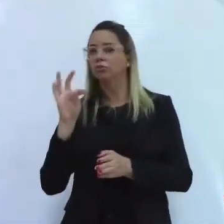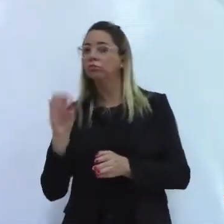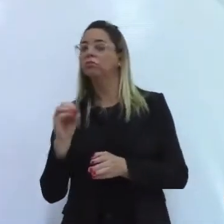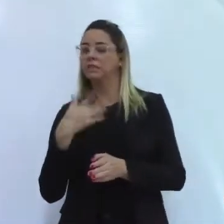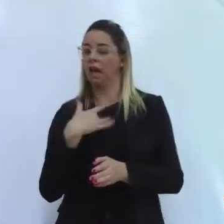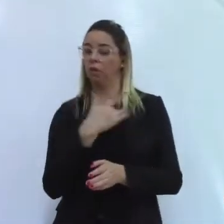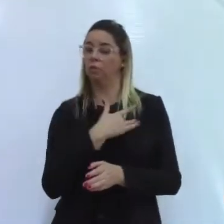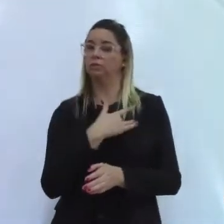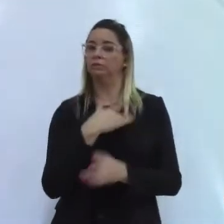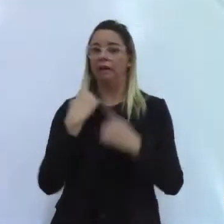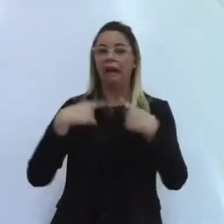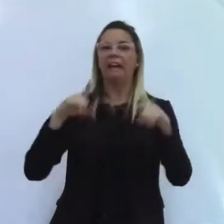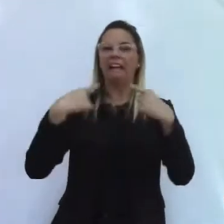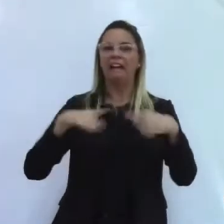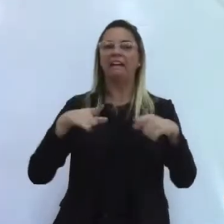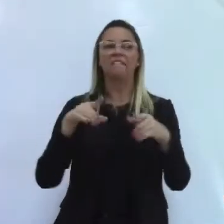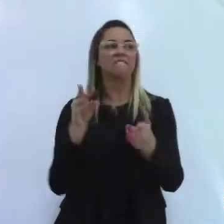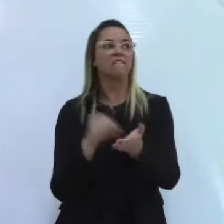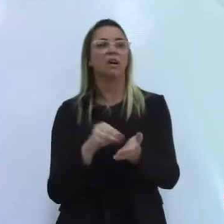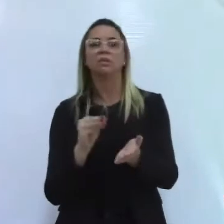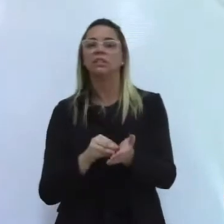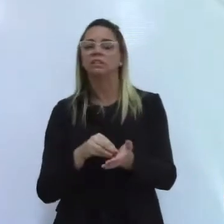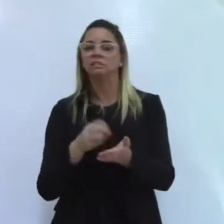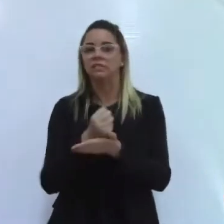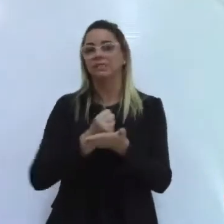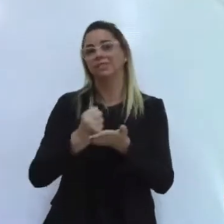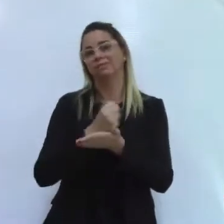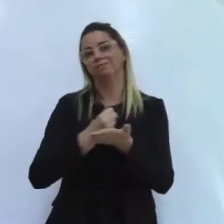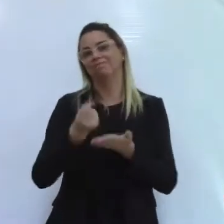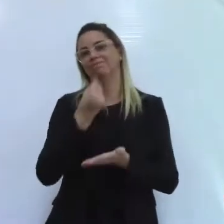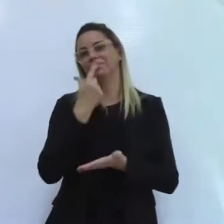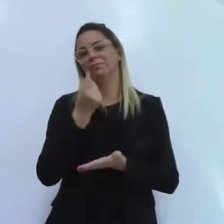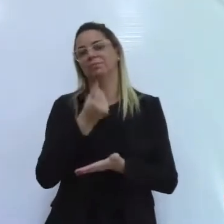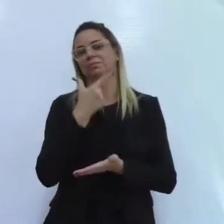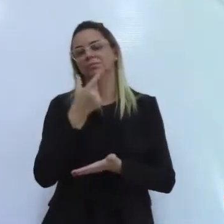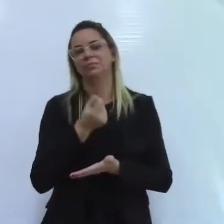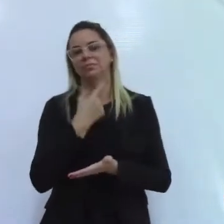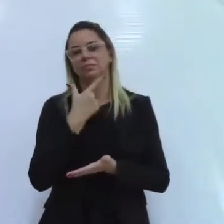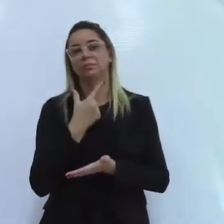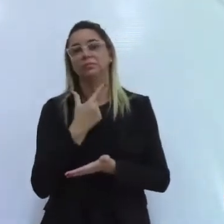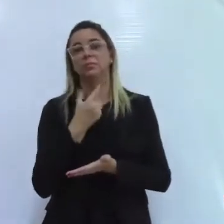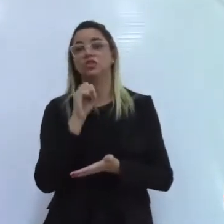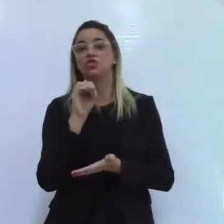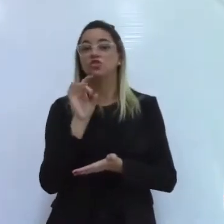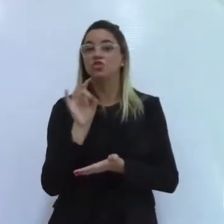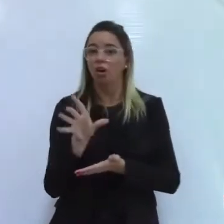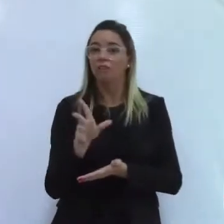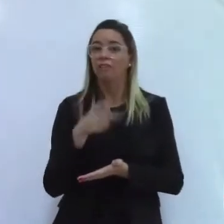tem reclamação de falta de medicamento. Aqui só vieram falar